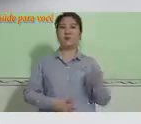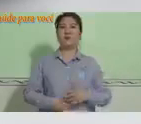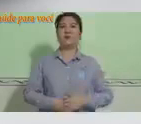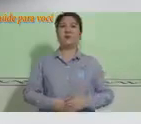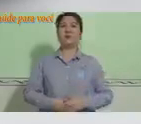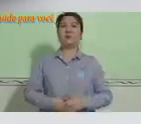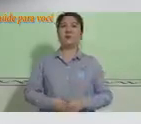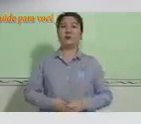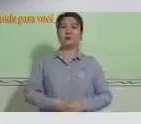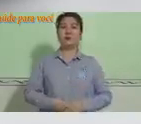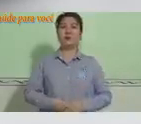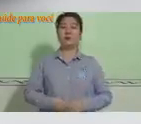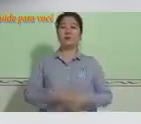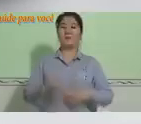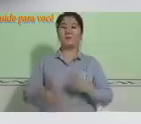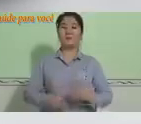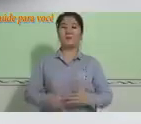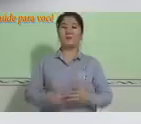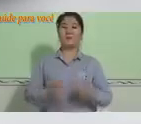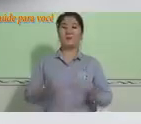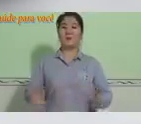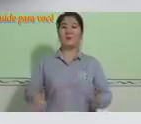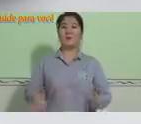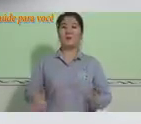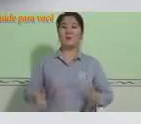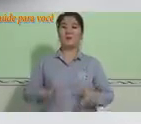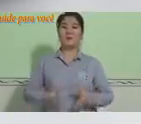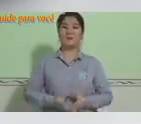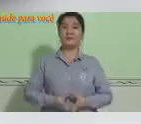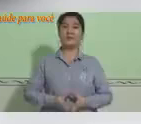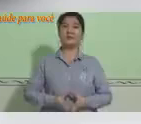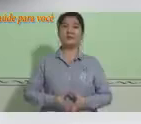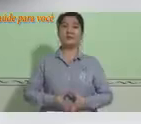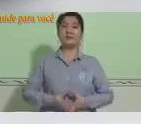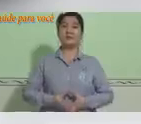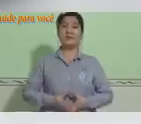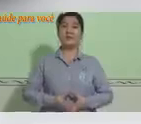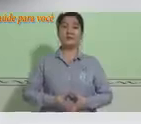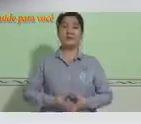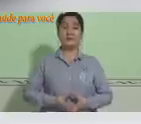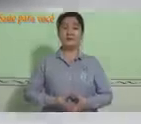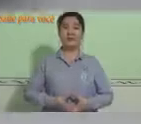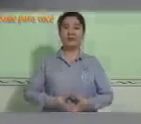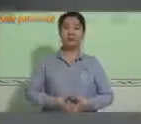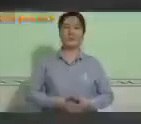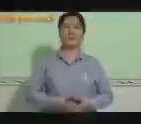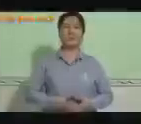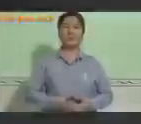para a gravidez, médico.